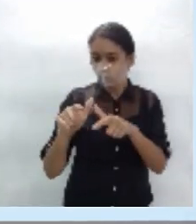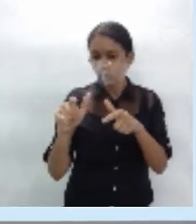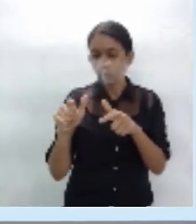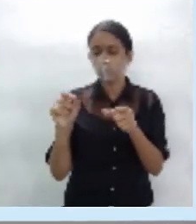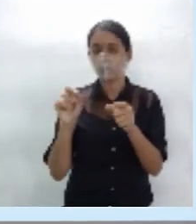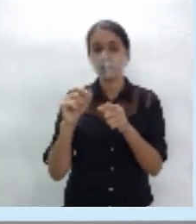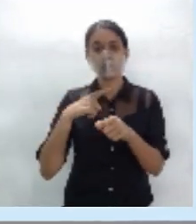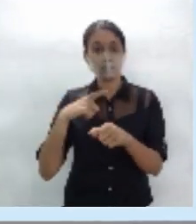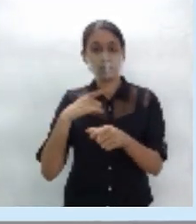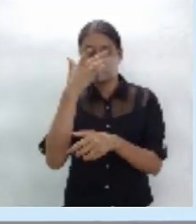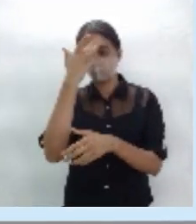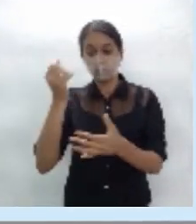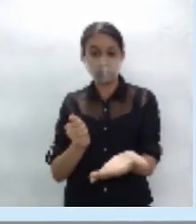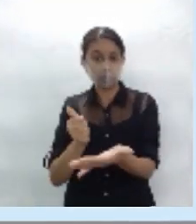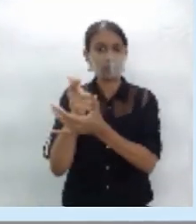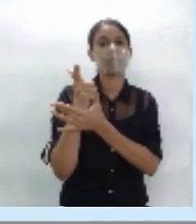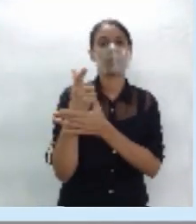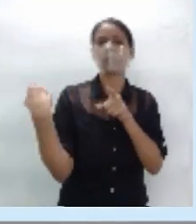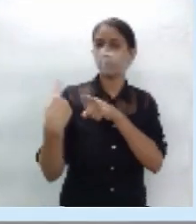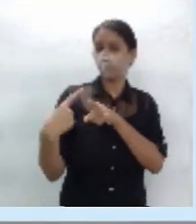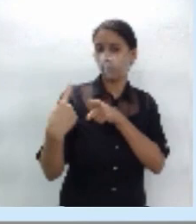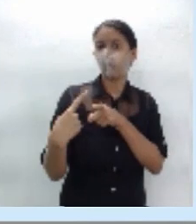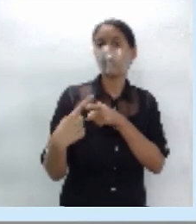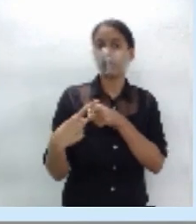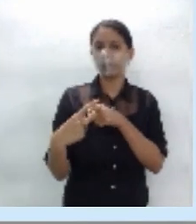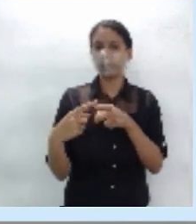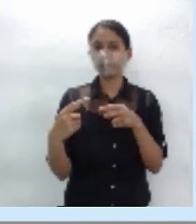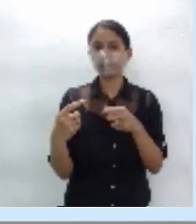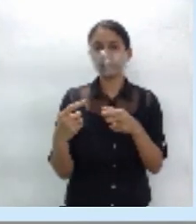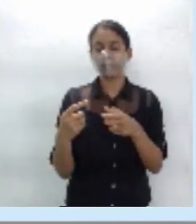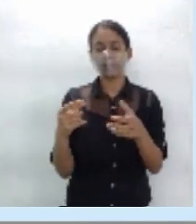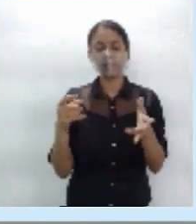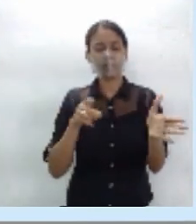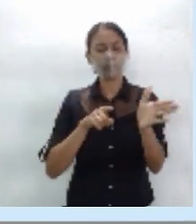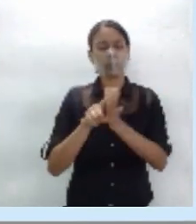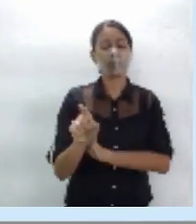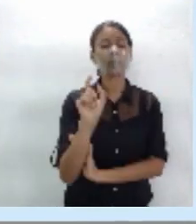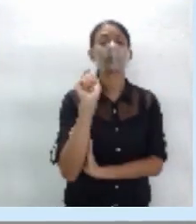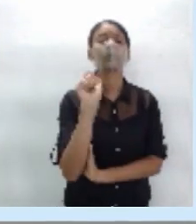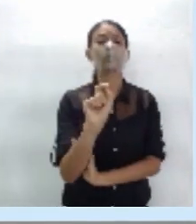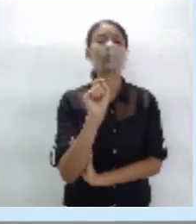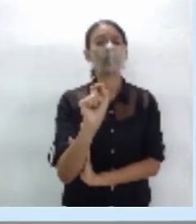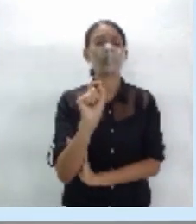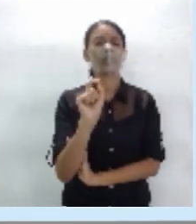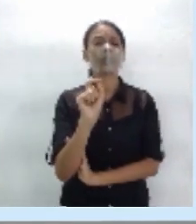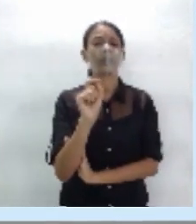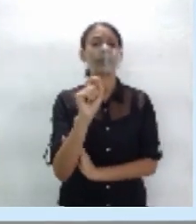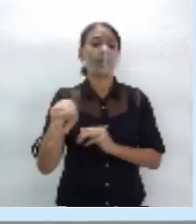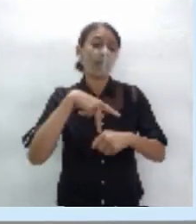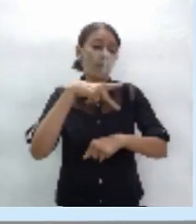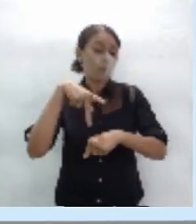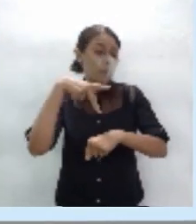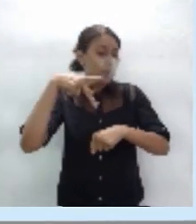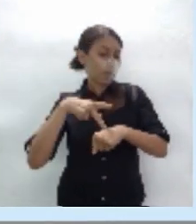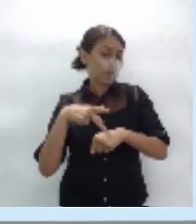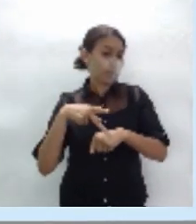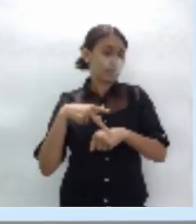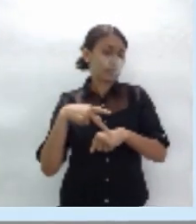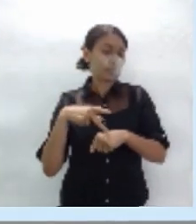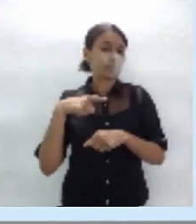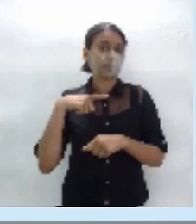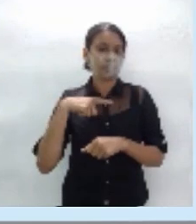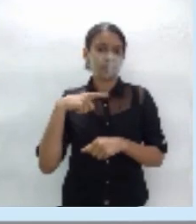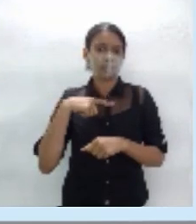esses movimentos, eles vão surgirem por quê? Porque eles vão questionar, né, do seu país